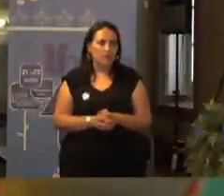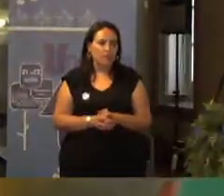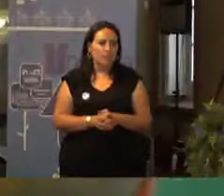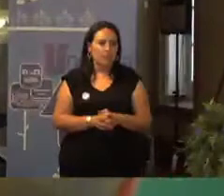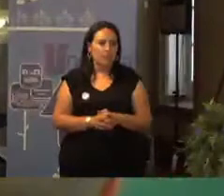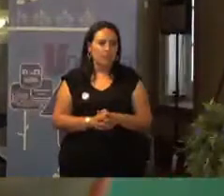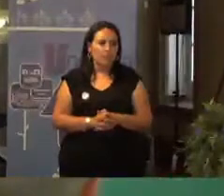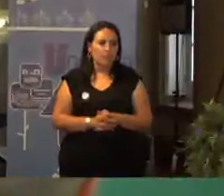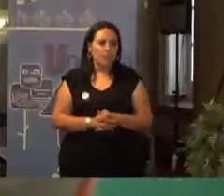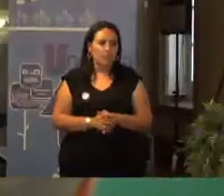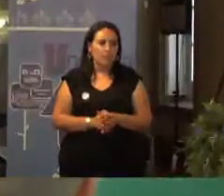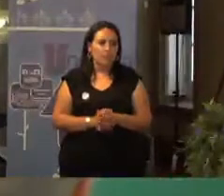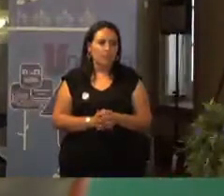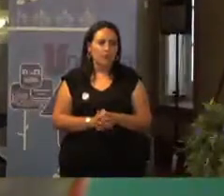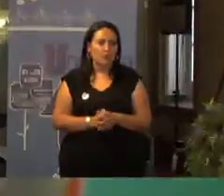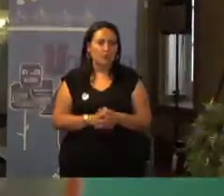Quanto tempo?